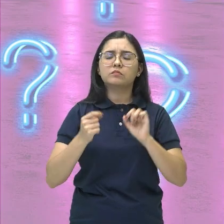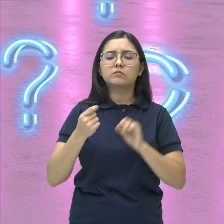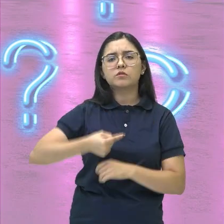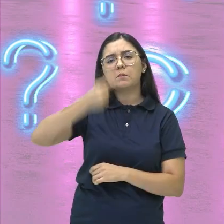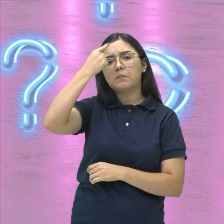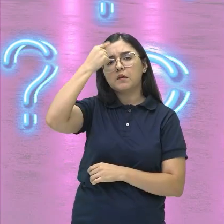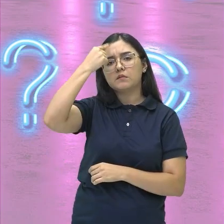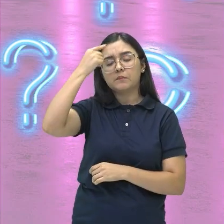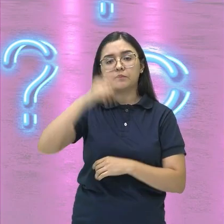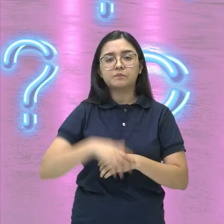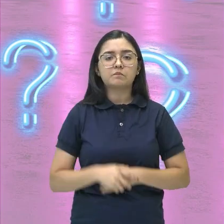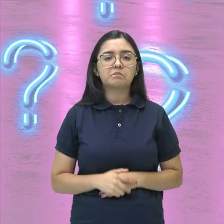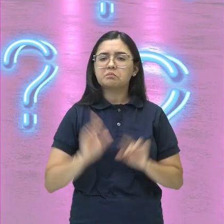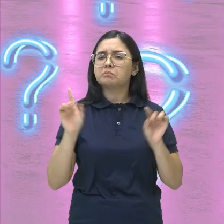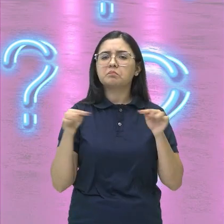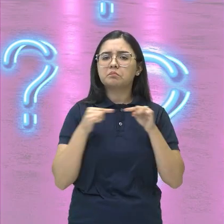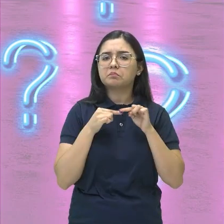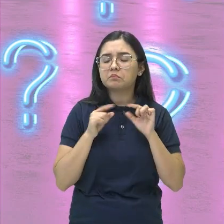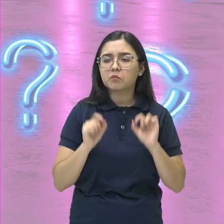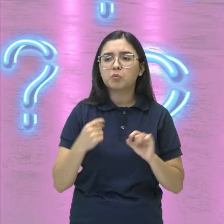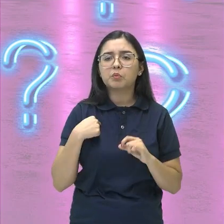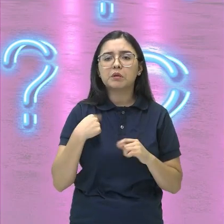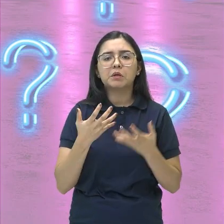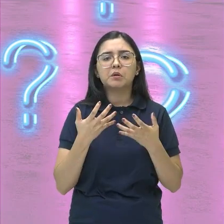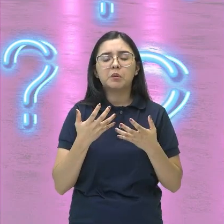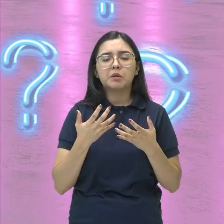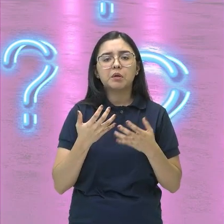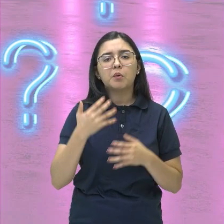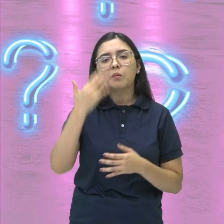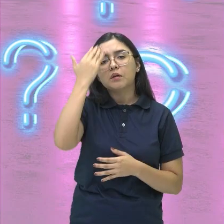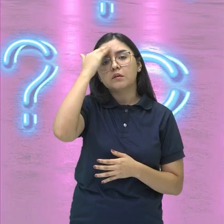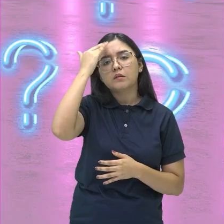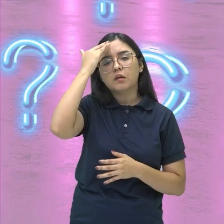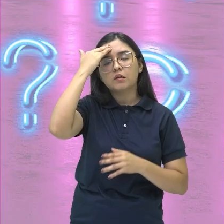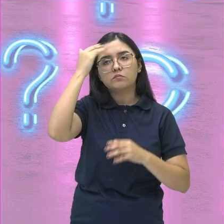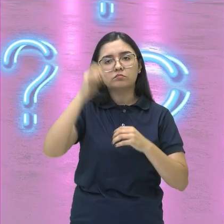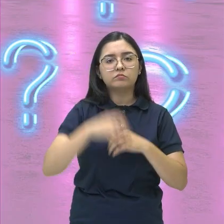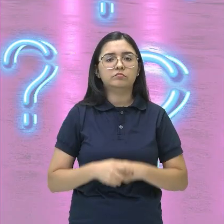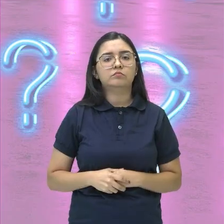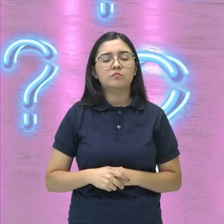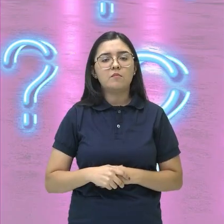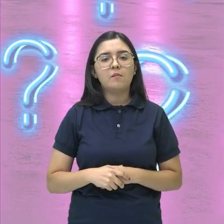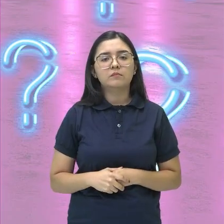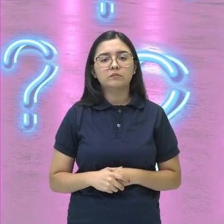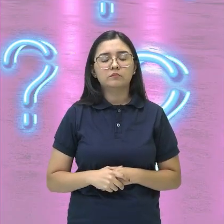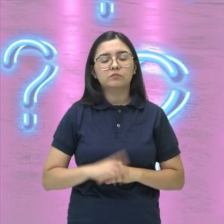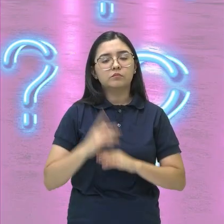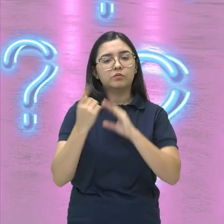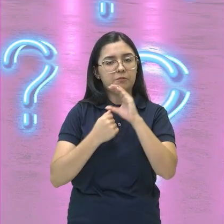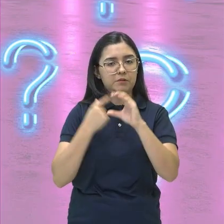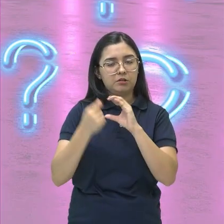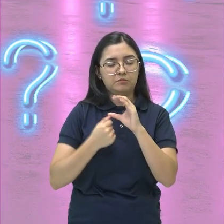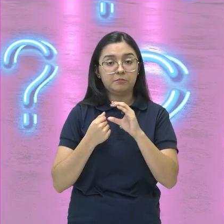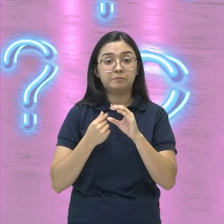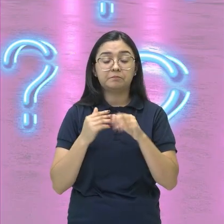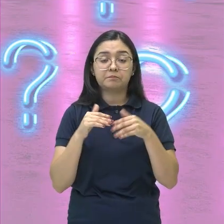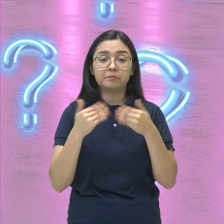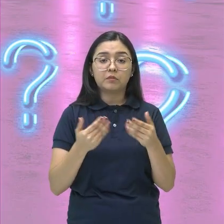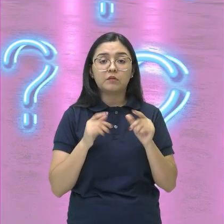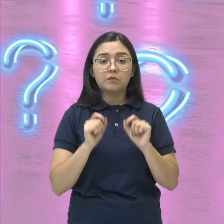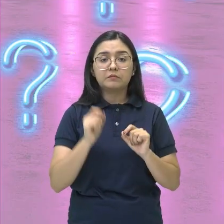né, a ver? O que eu penso, o que me vem à mente quando eu falo disso? Então, é